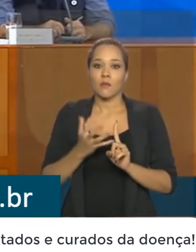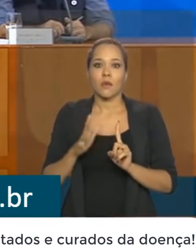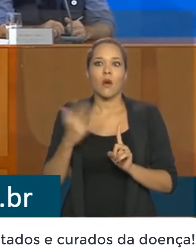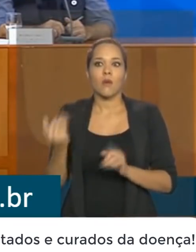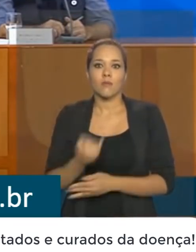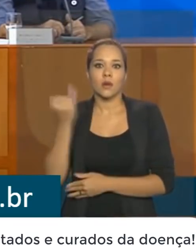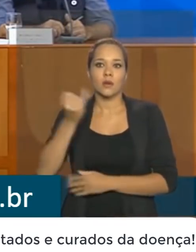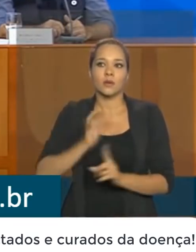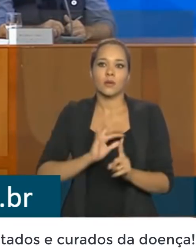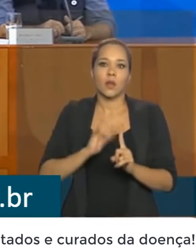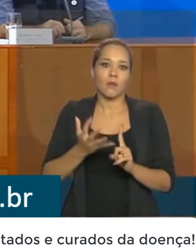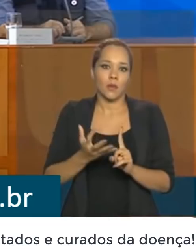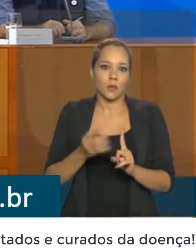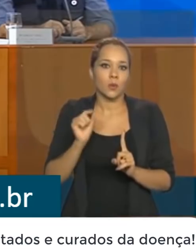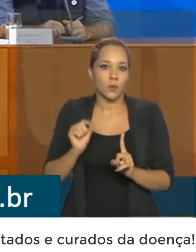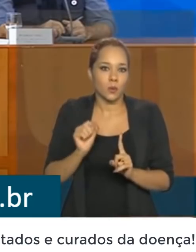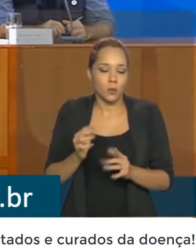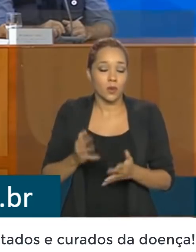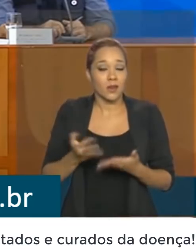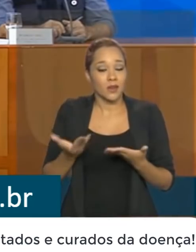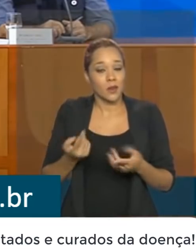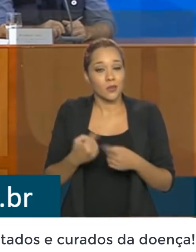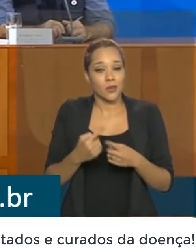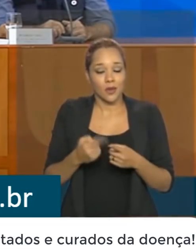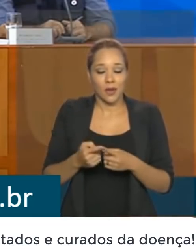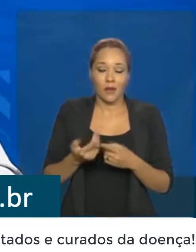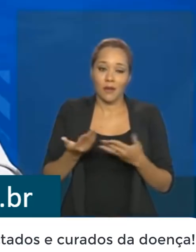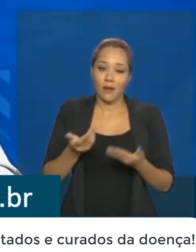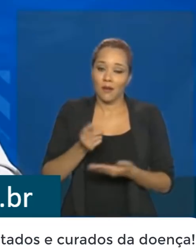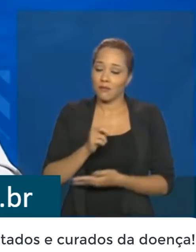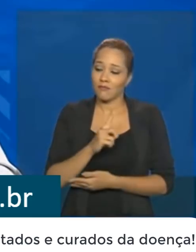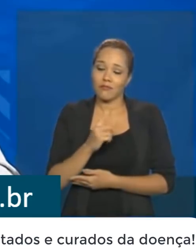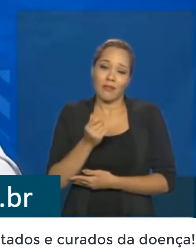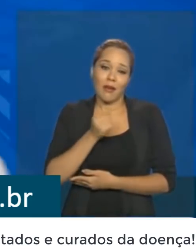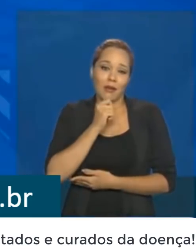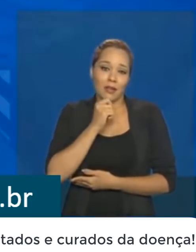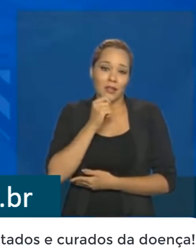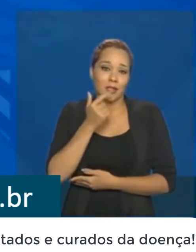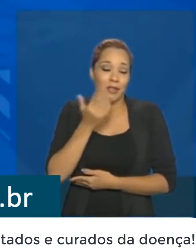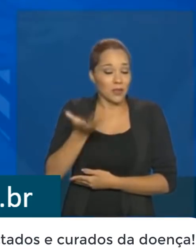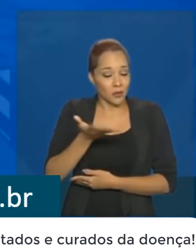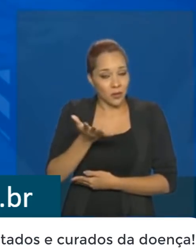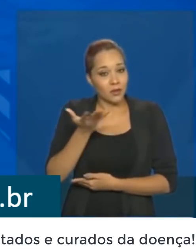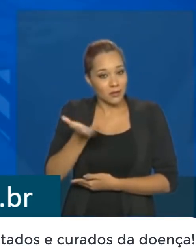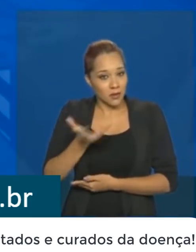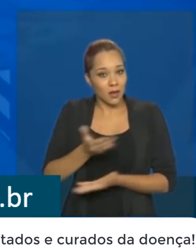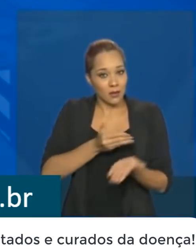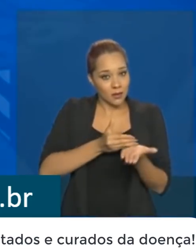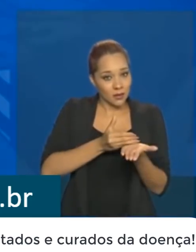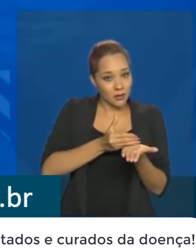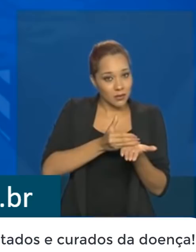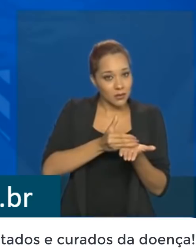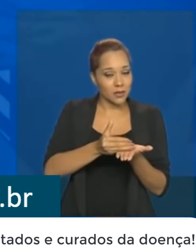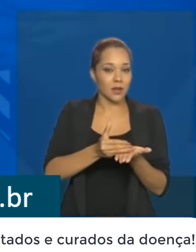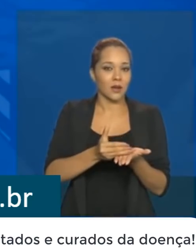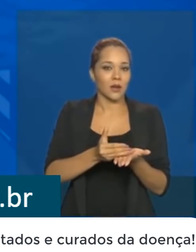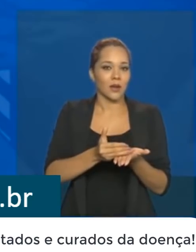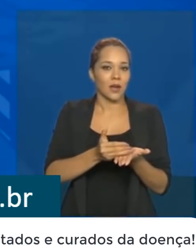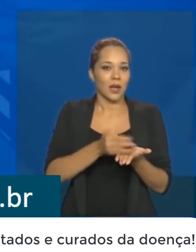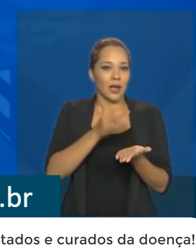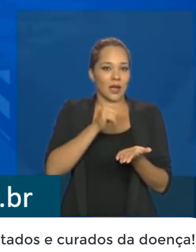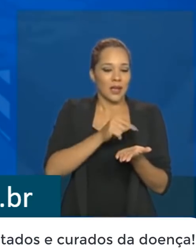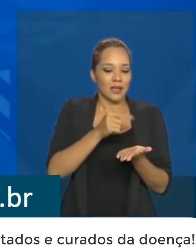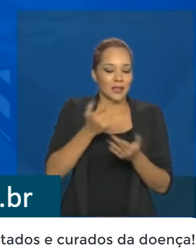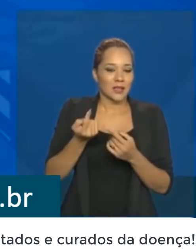isolamento nesse momento? Exatamente porque nós ainda, nós queremos iniciar o